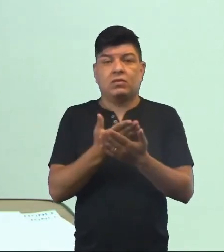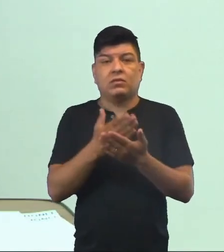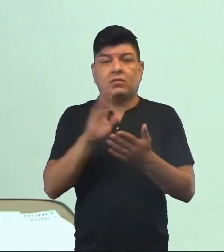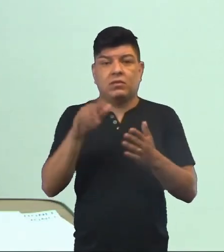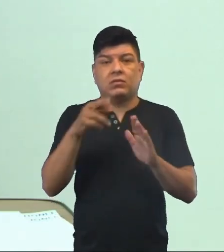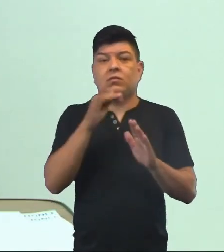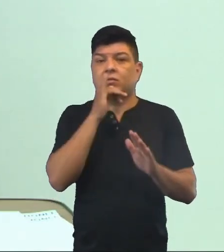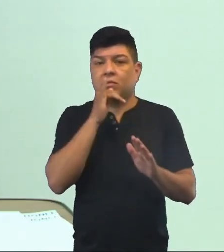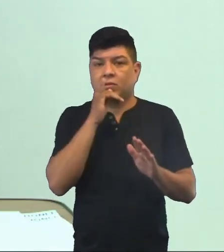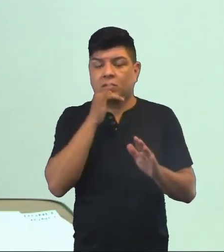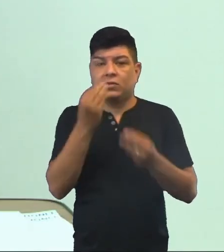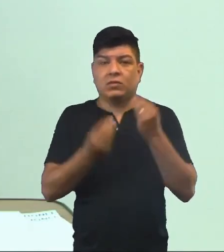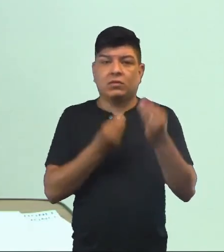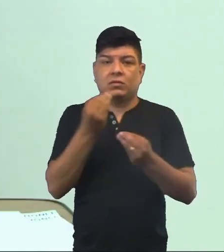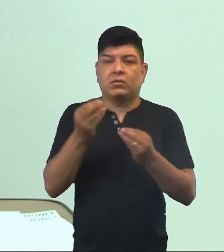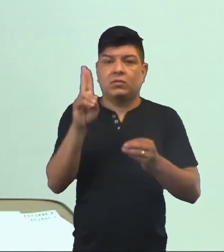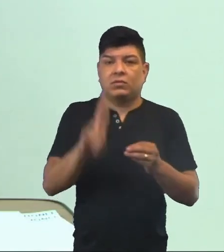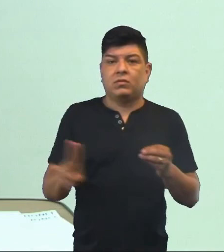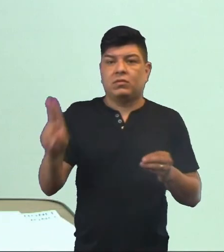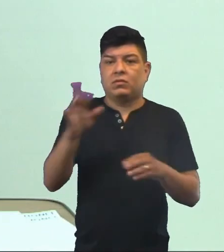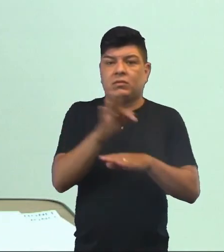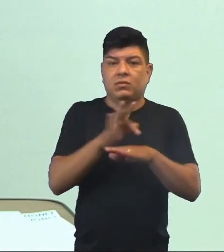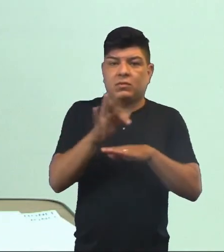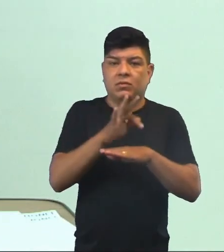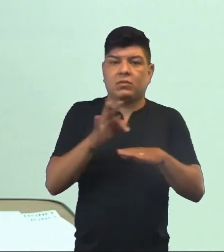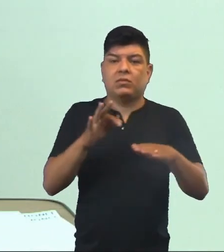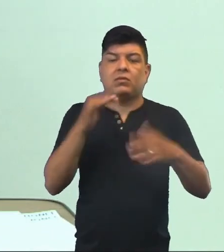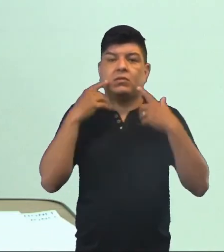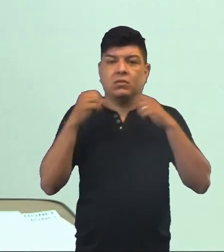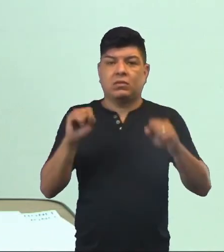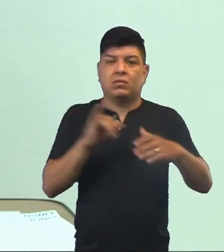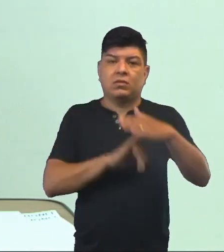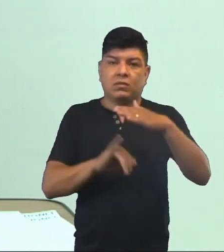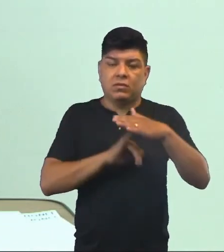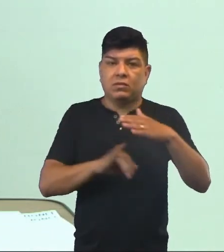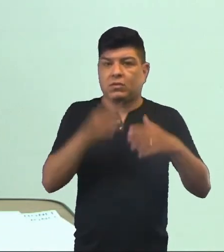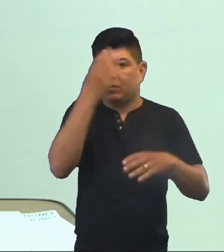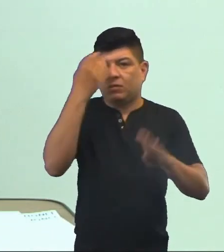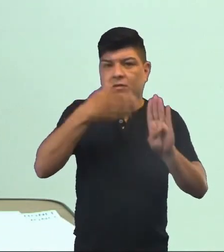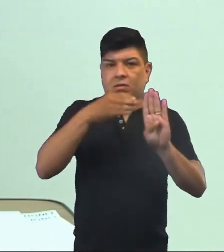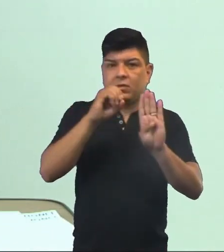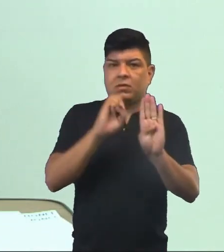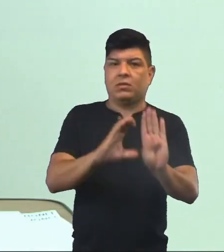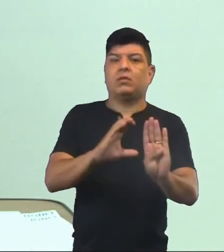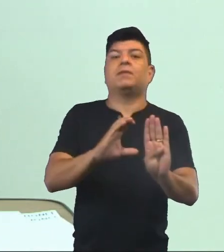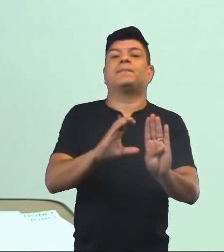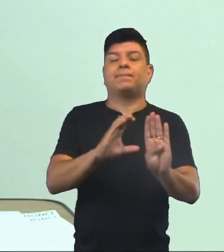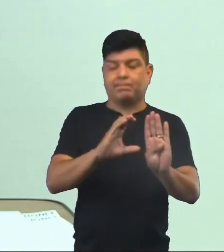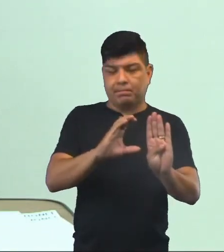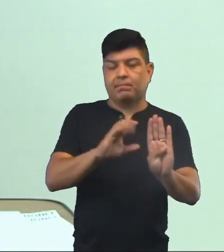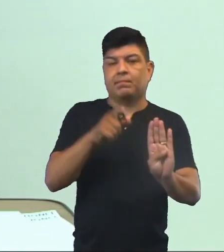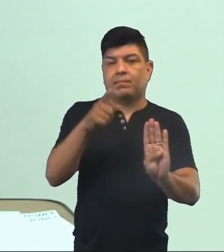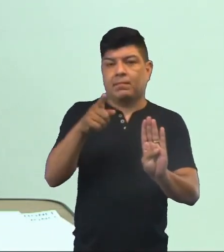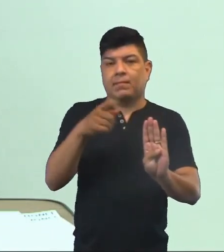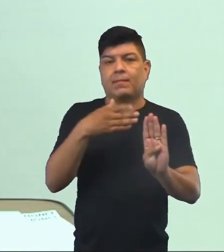dar outros exemplos de como a gente usar a linguagem formal e informal. Mas não esqueça de acessar a plataforma